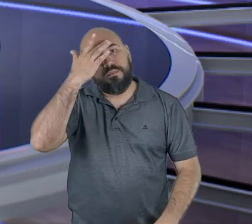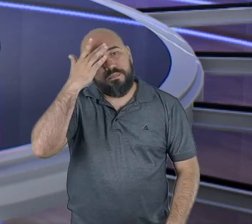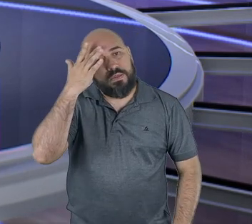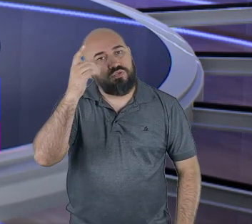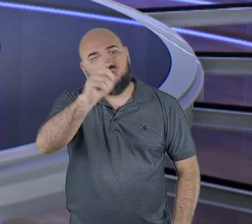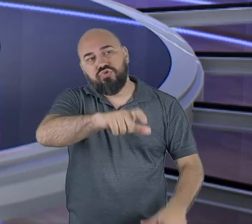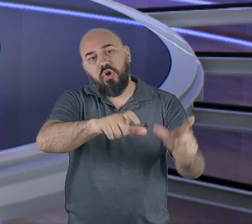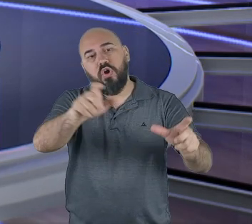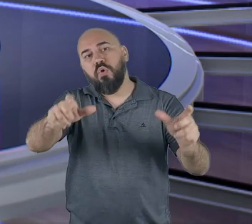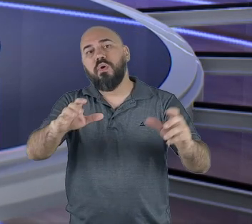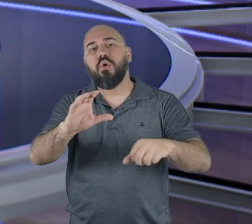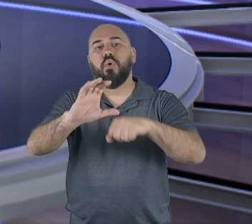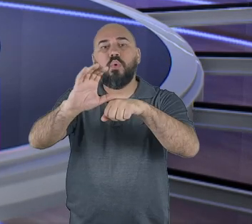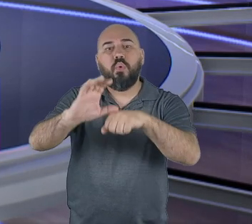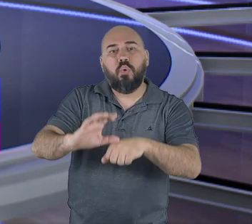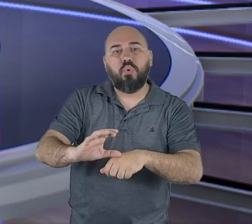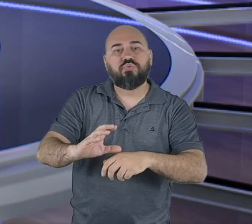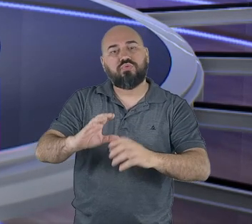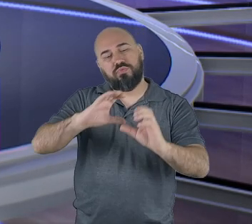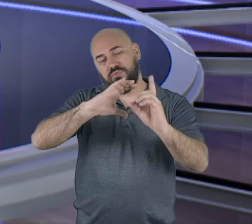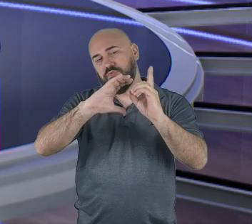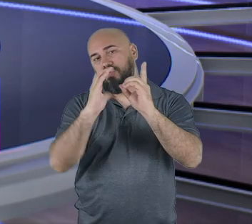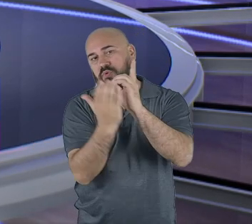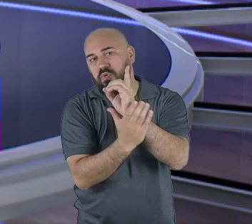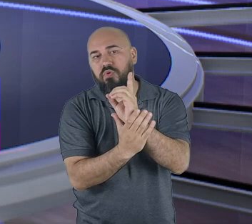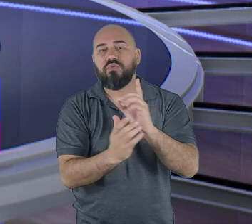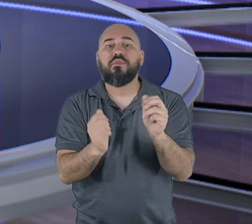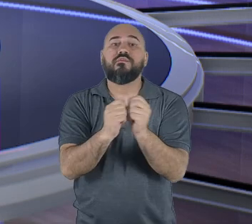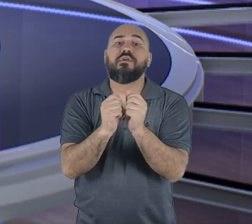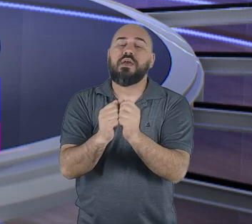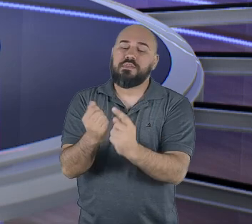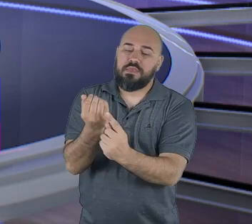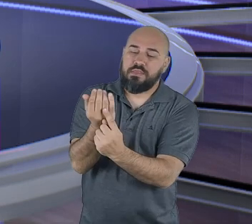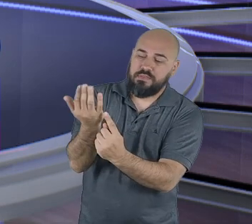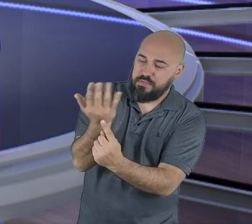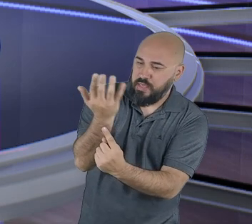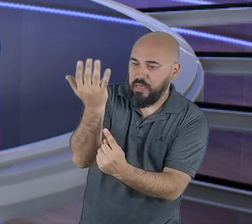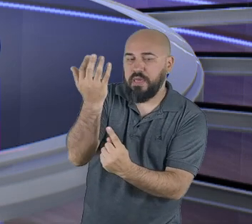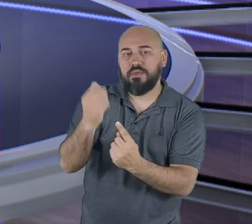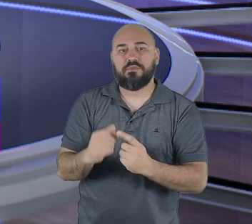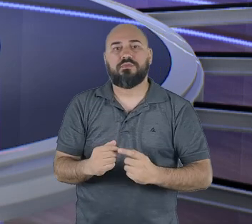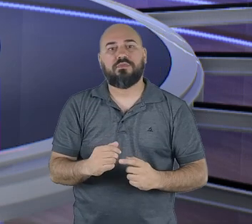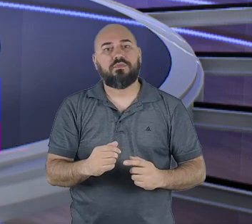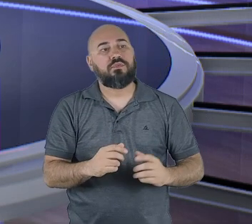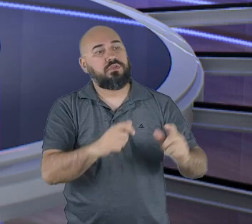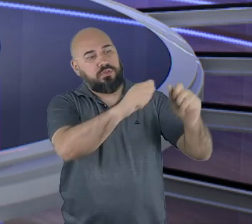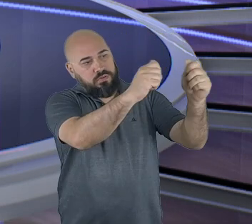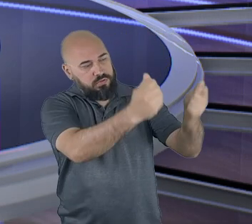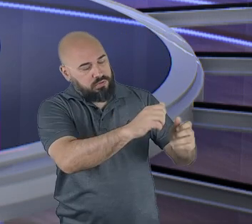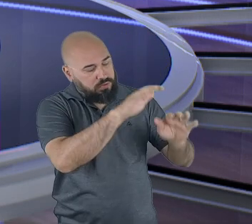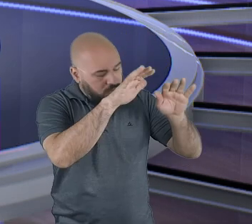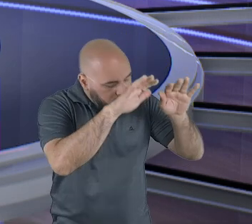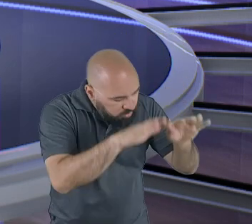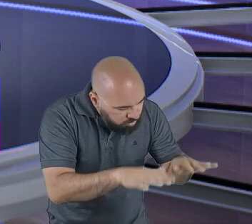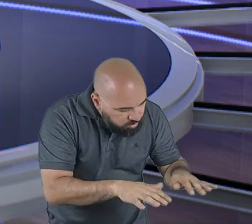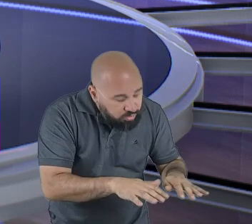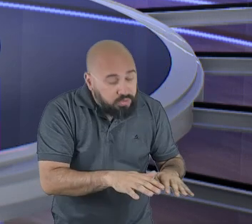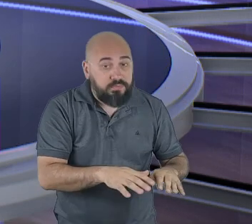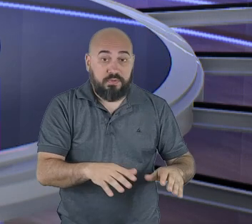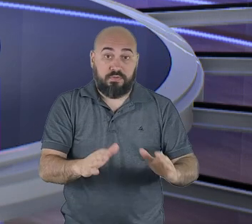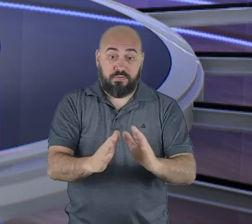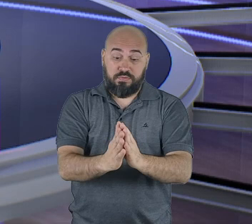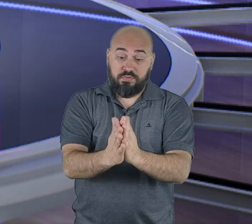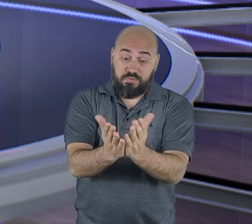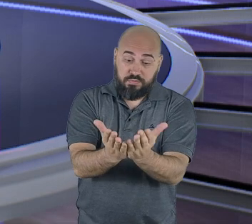em diferentes cultos, oferecem incenso, fazem peregrinações, curvam-se diante de